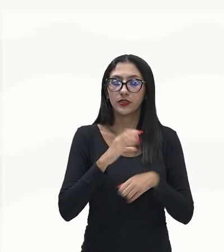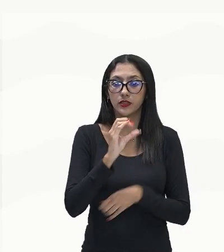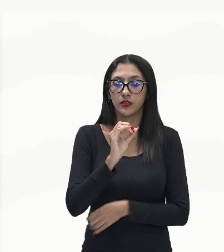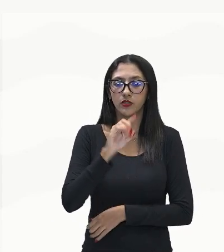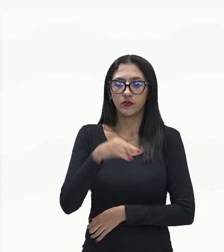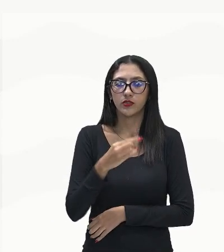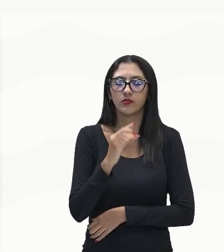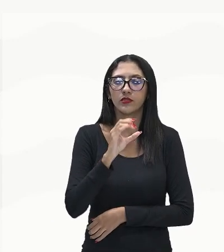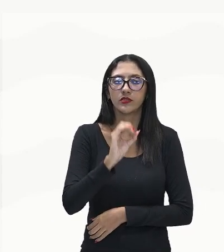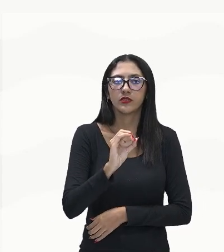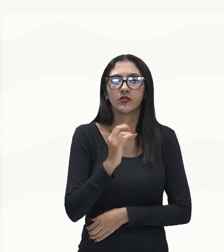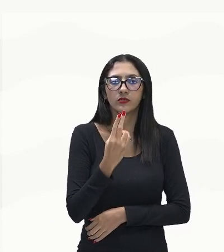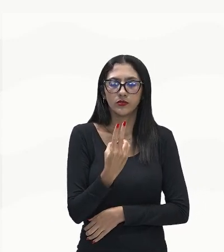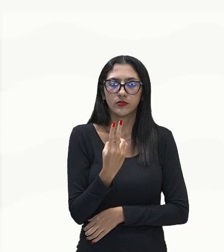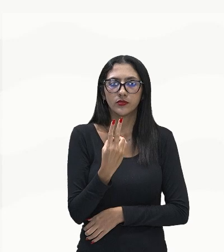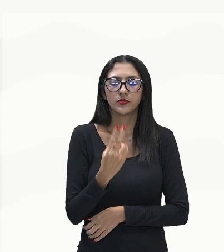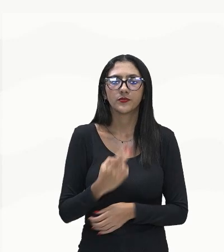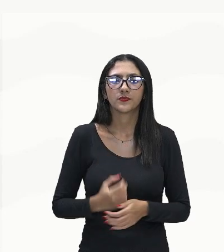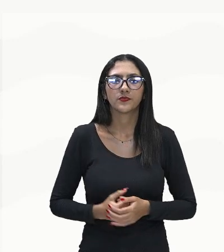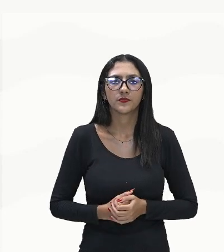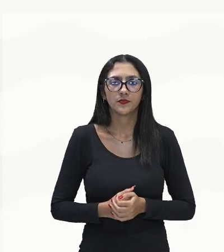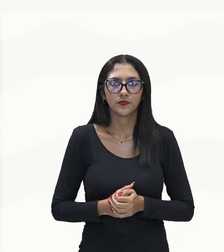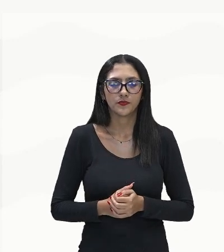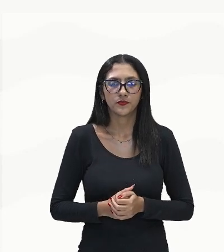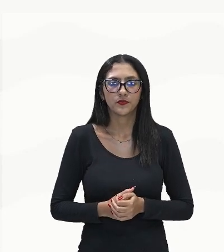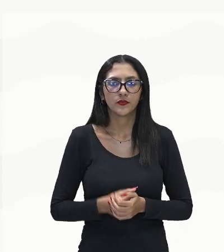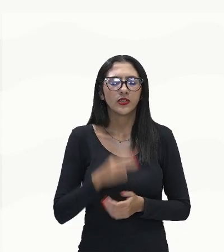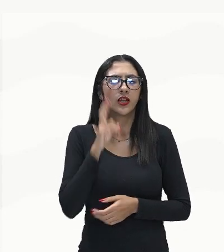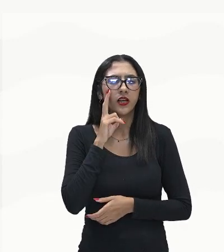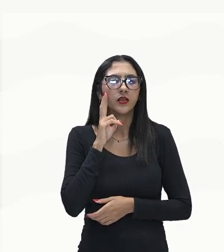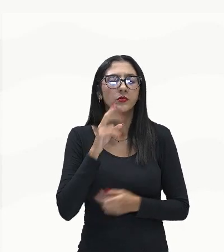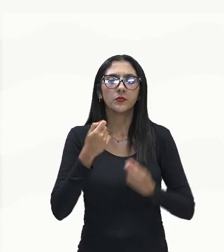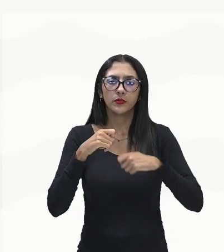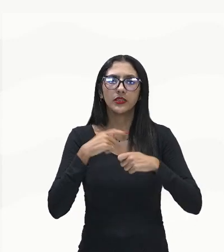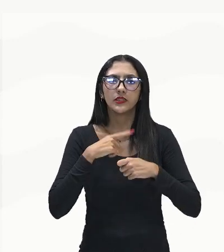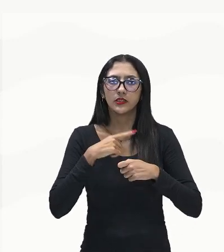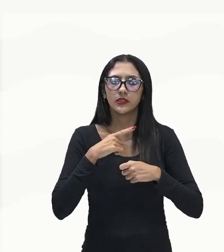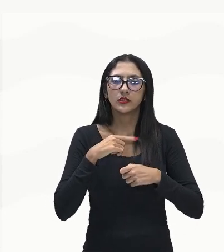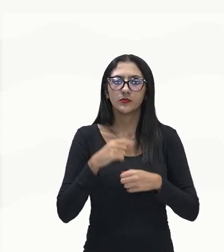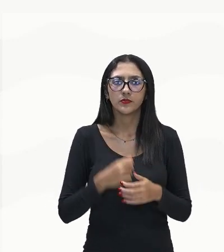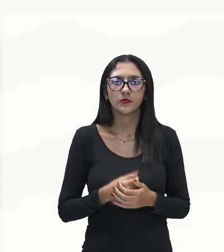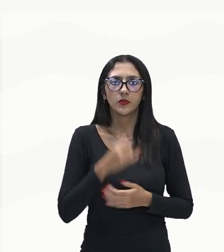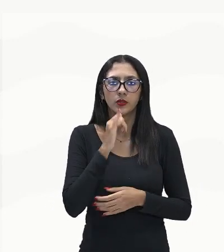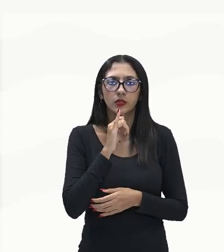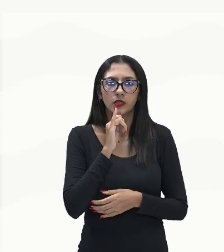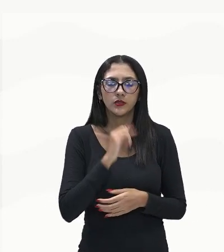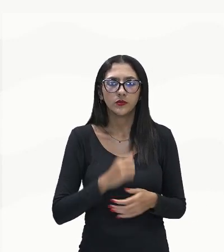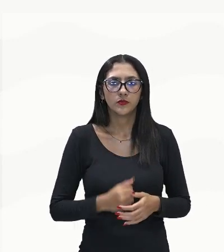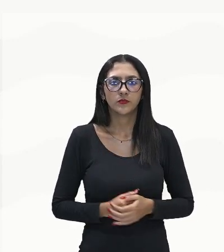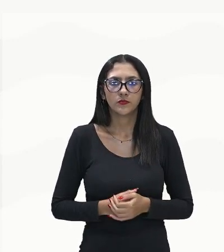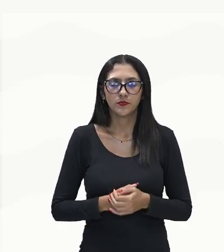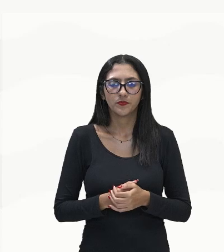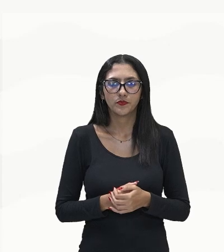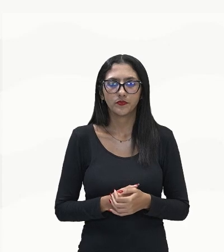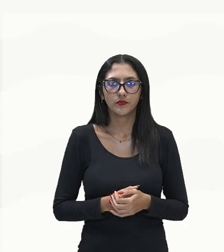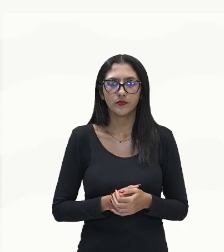0,02, ok? Lembrando que a gente tem que passar para a forma decimal, porque isso aqui nada mais é do que